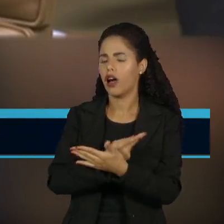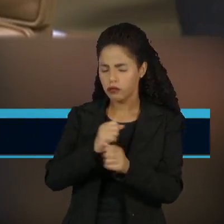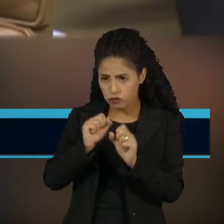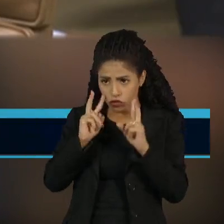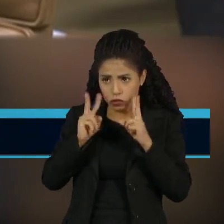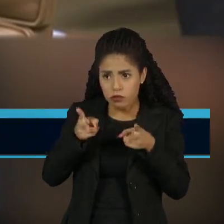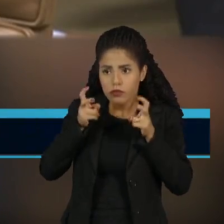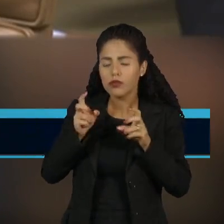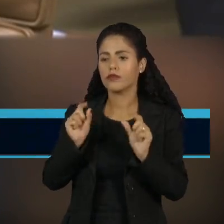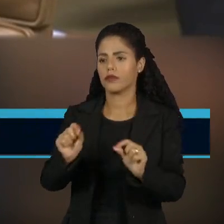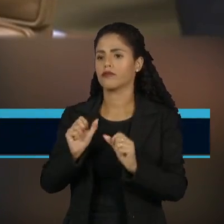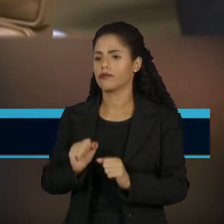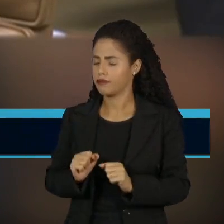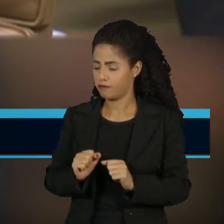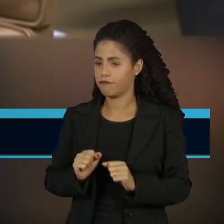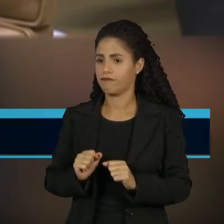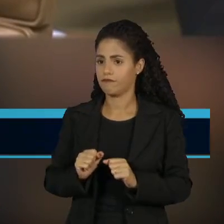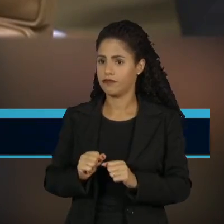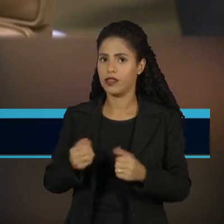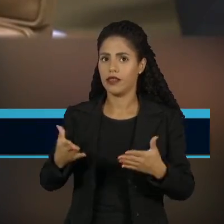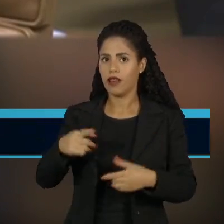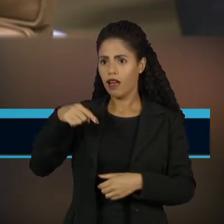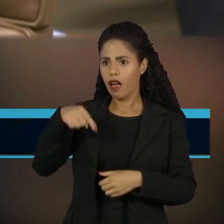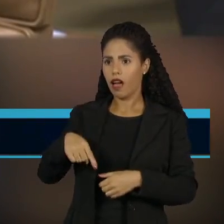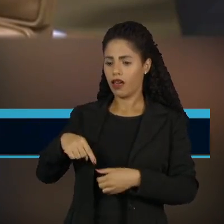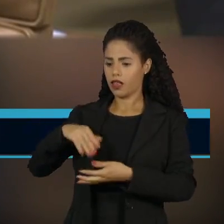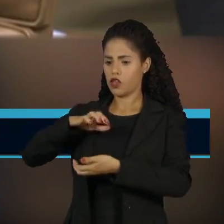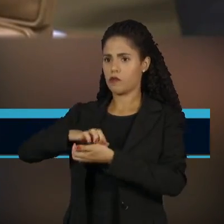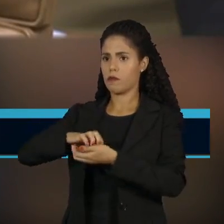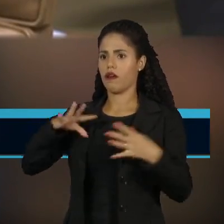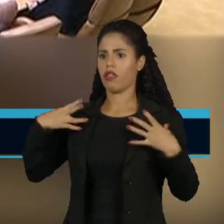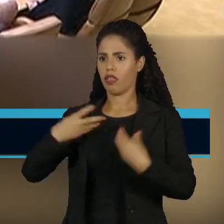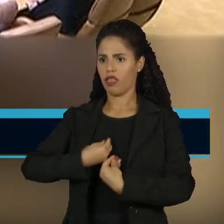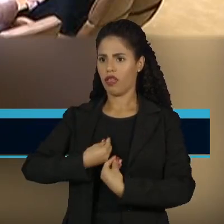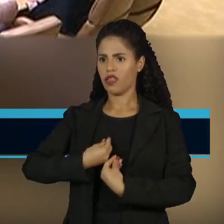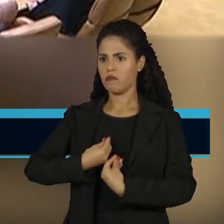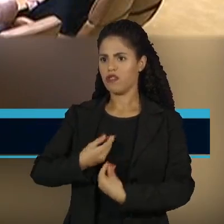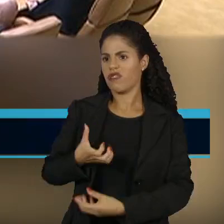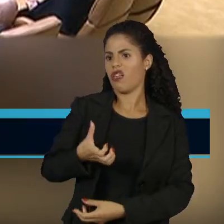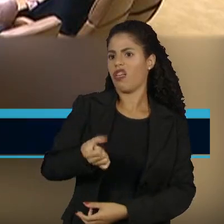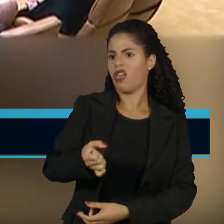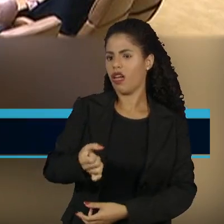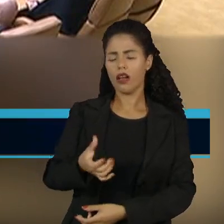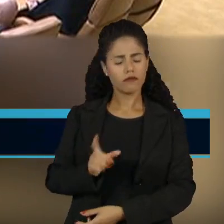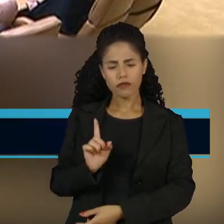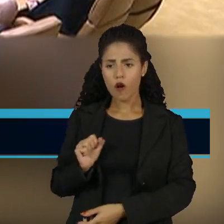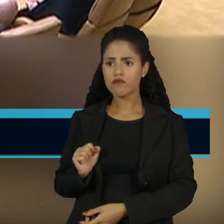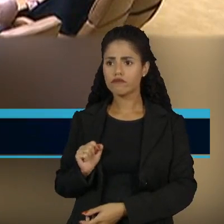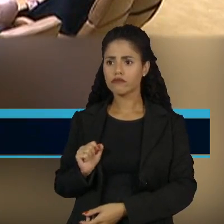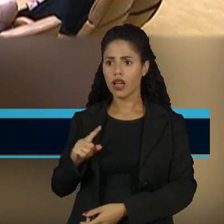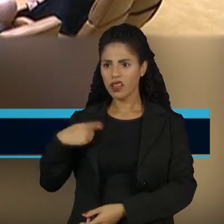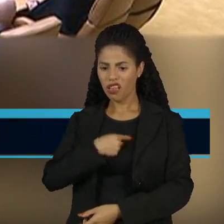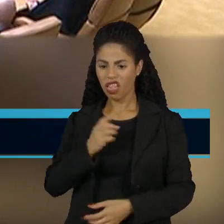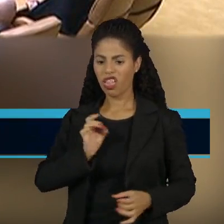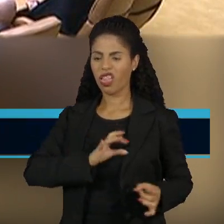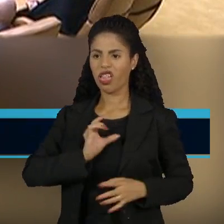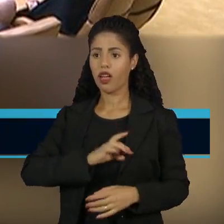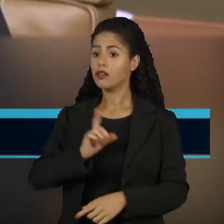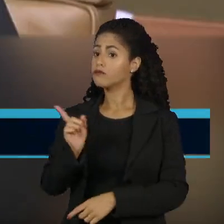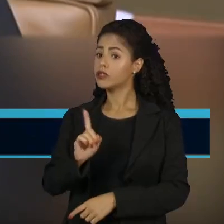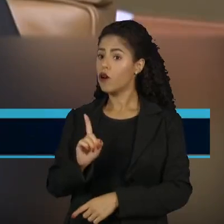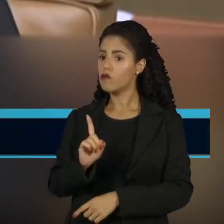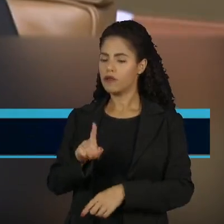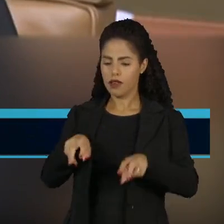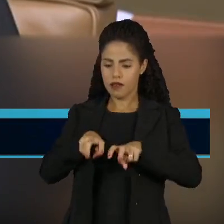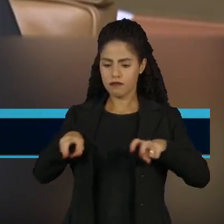clara. Esta casa não é composta por covardes. Esta casa não é composta por medrosos. Esta